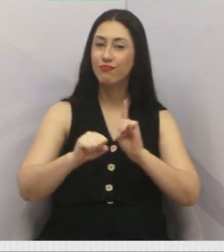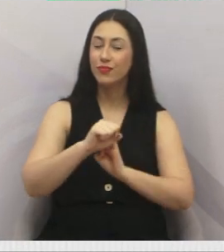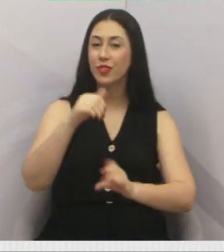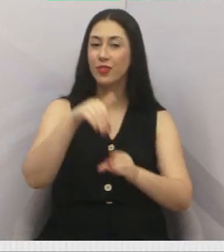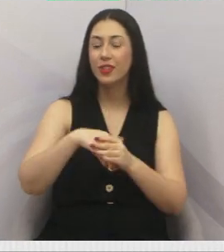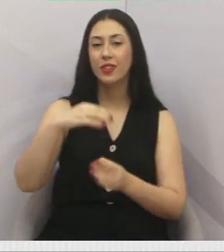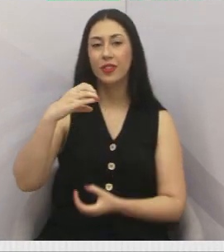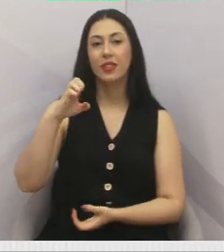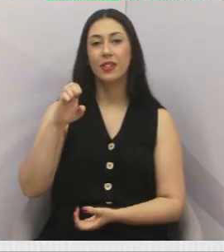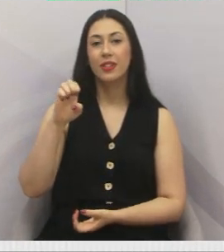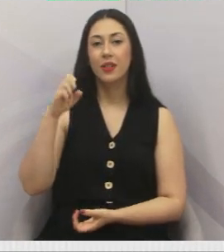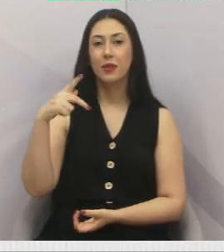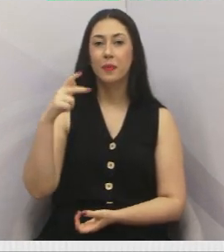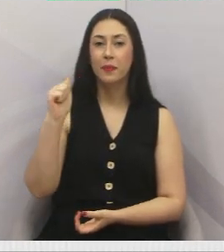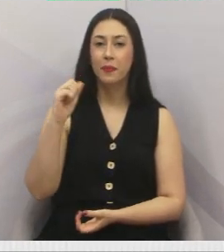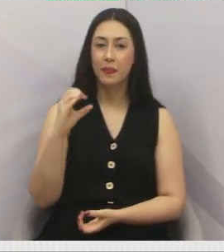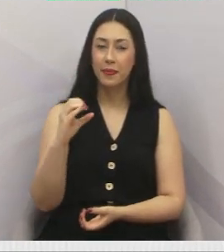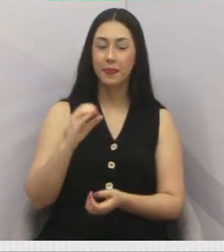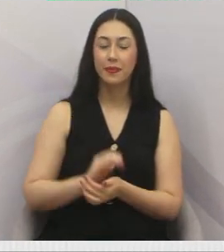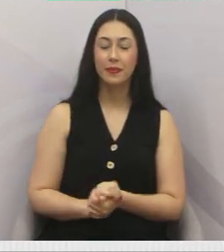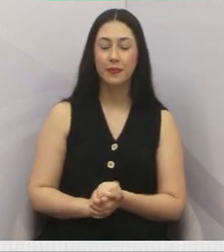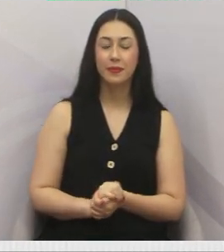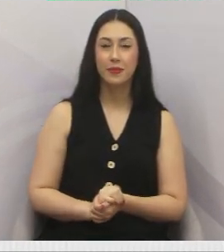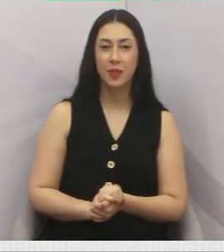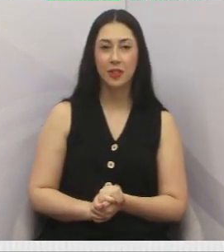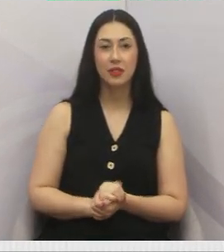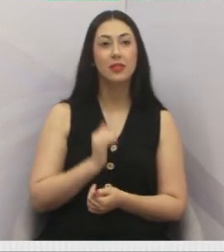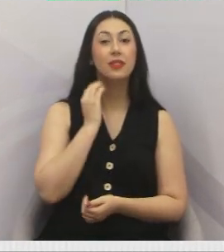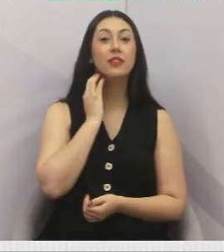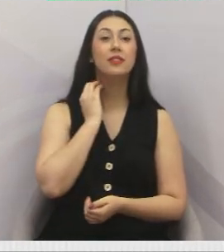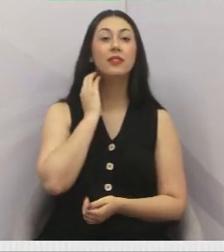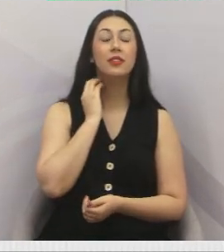CEPAC. Próximo voto.